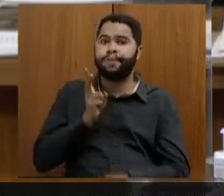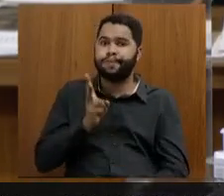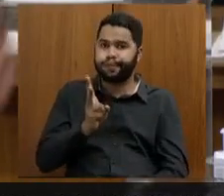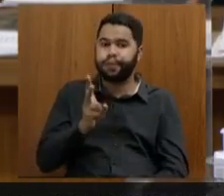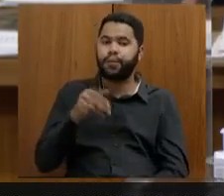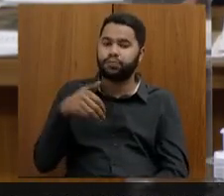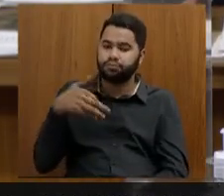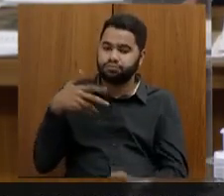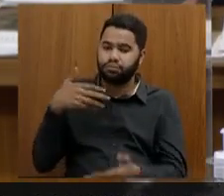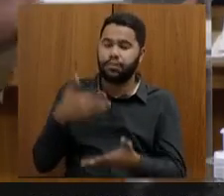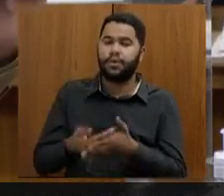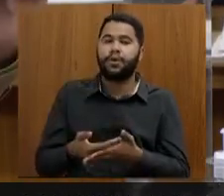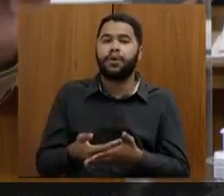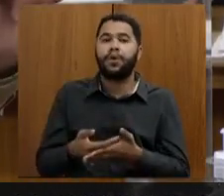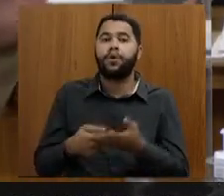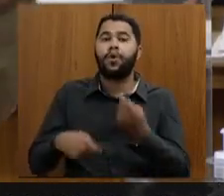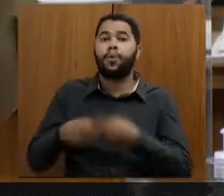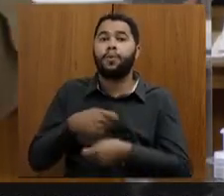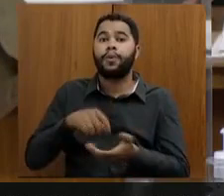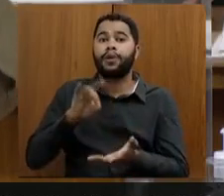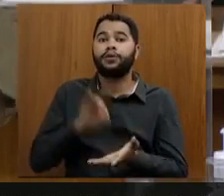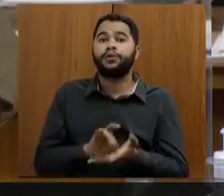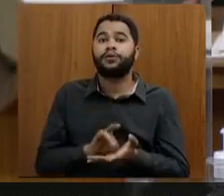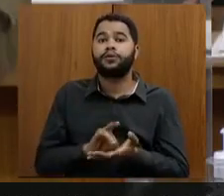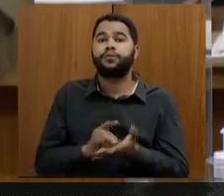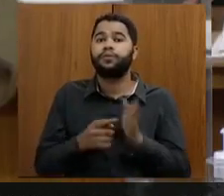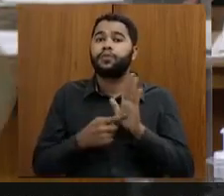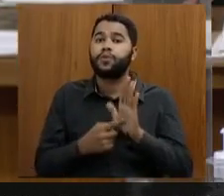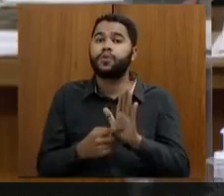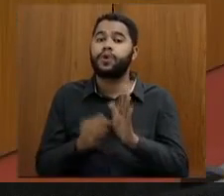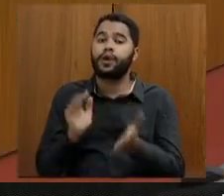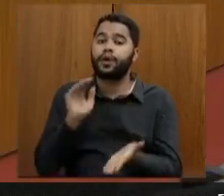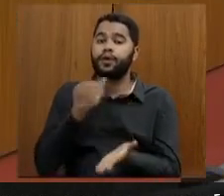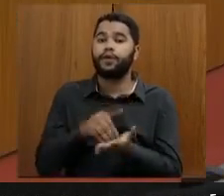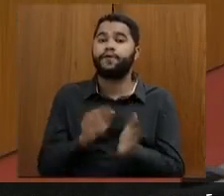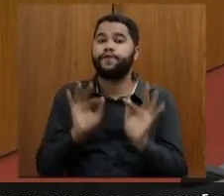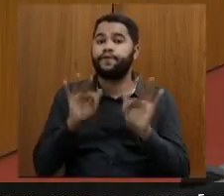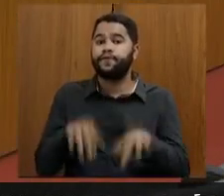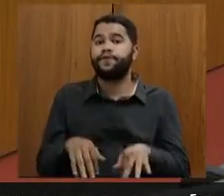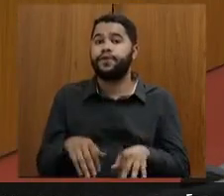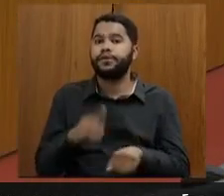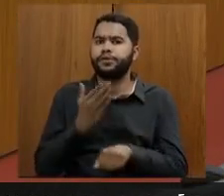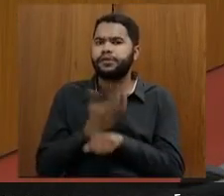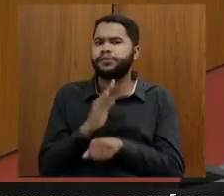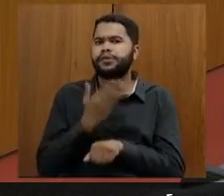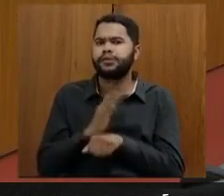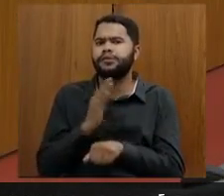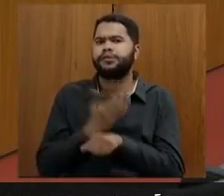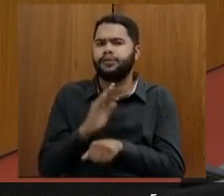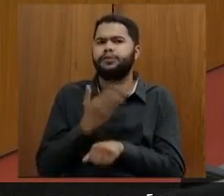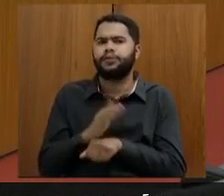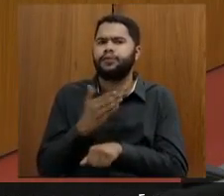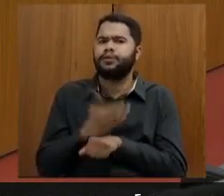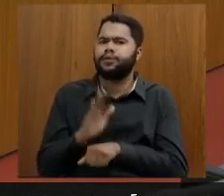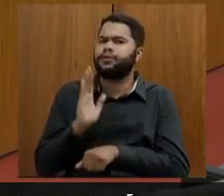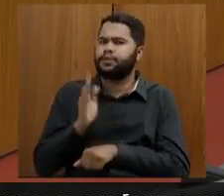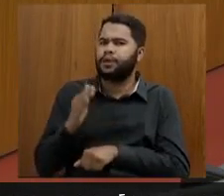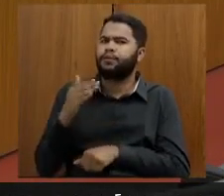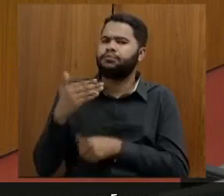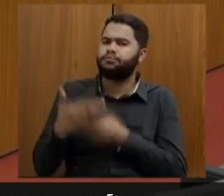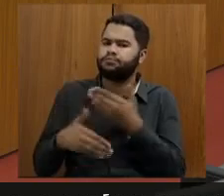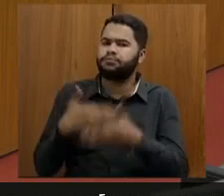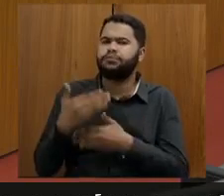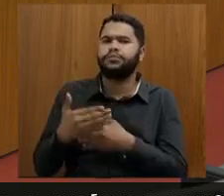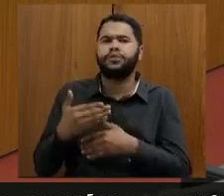continuamos fazendo e agora quando operação real nós estamos determinando até o final do ano treinamentos é o que a gente já vinha fazendo fazer